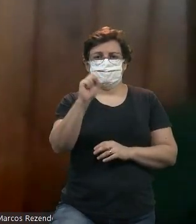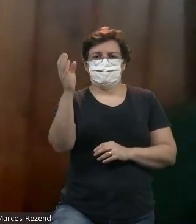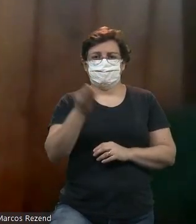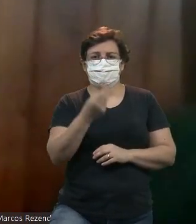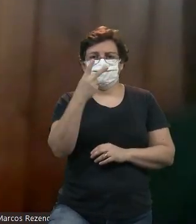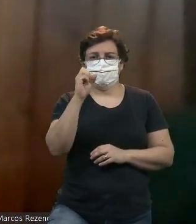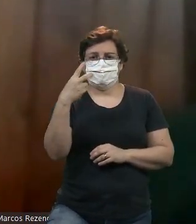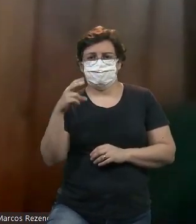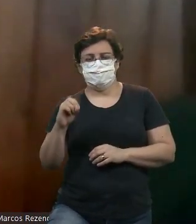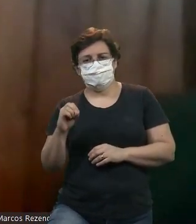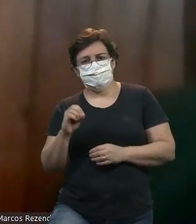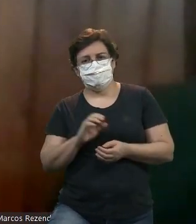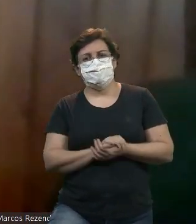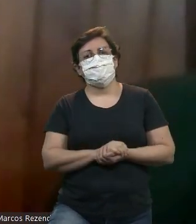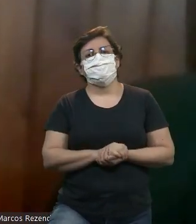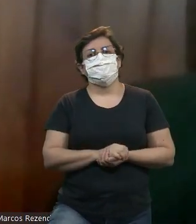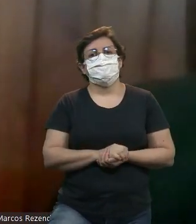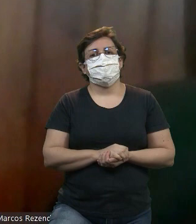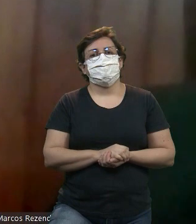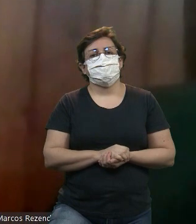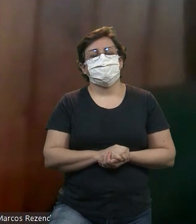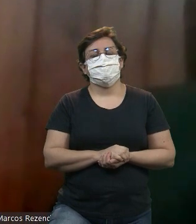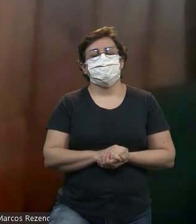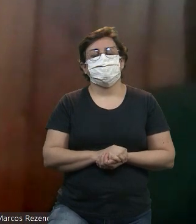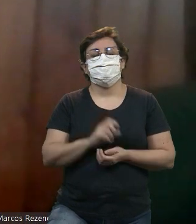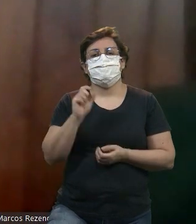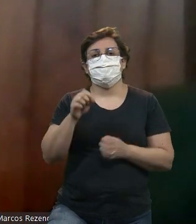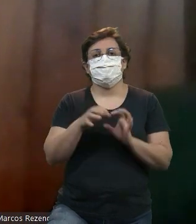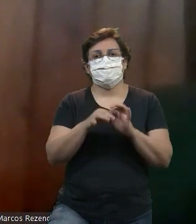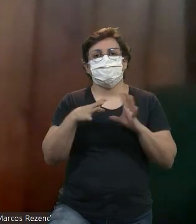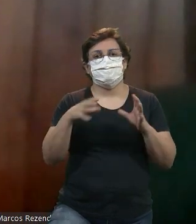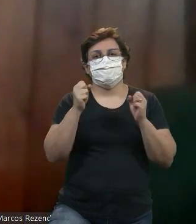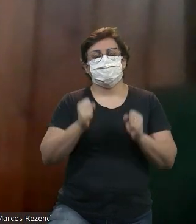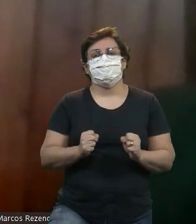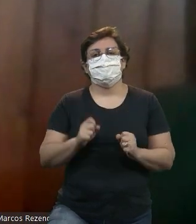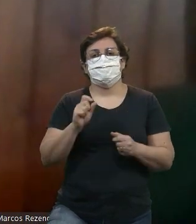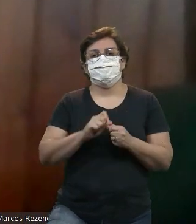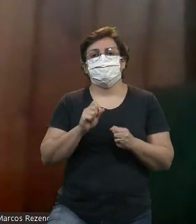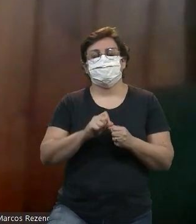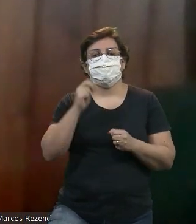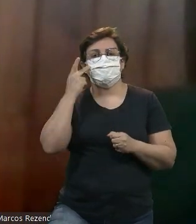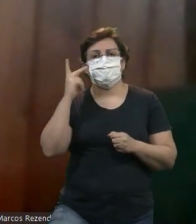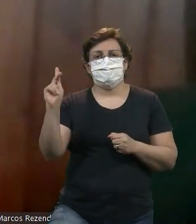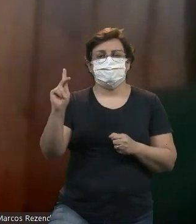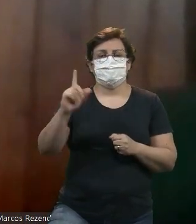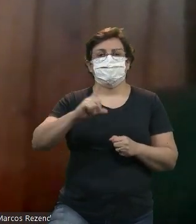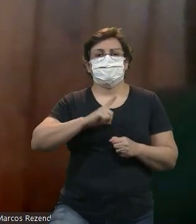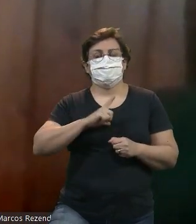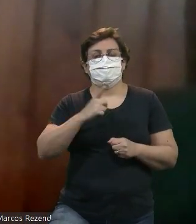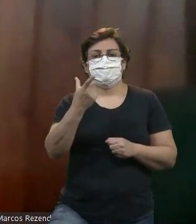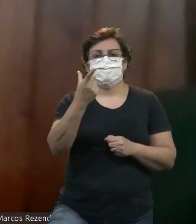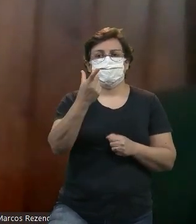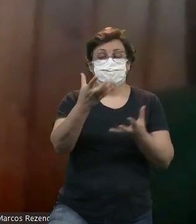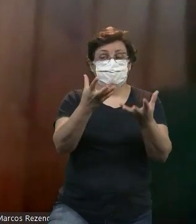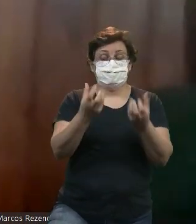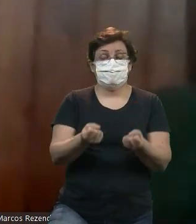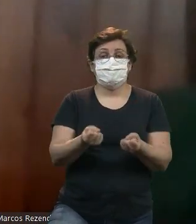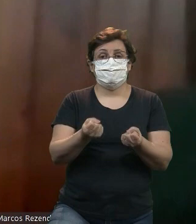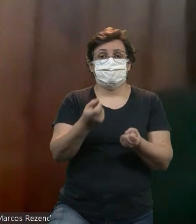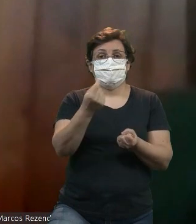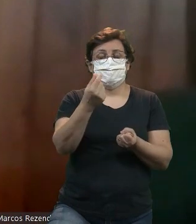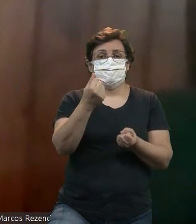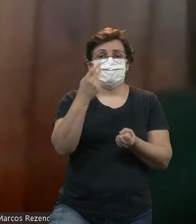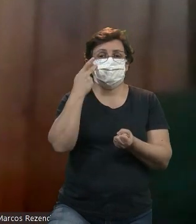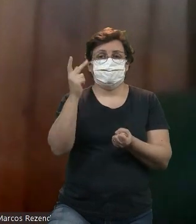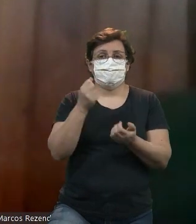de 2020. Que autoriza o Poder Executivo a abrir créditos adicionais no orçamento vigente do município